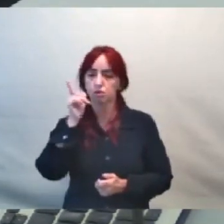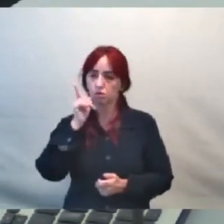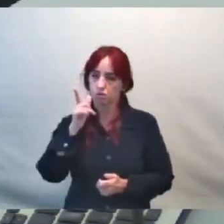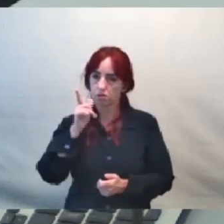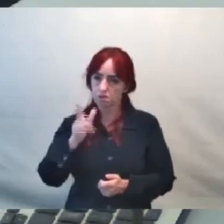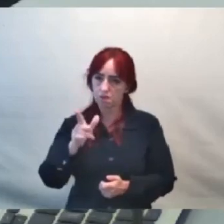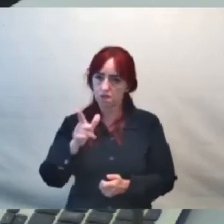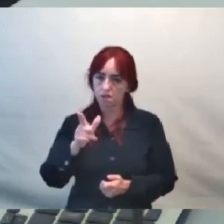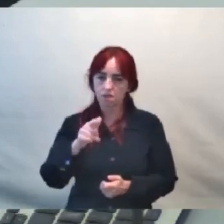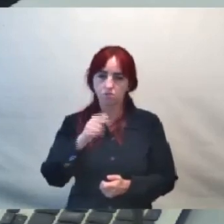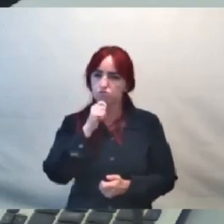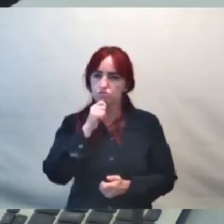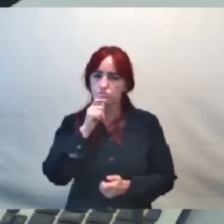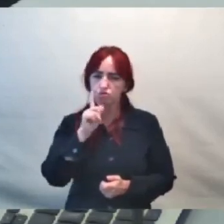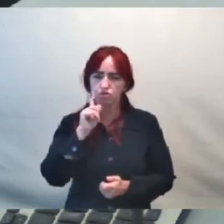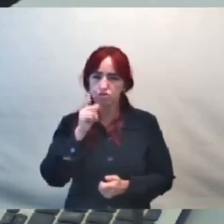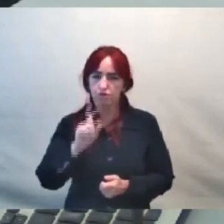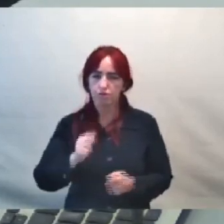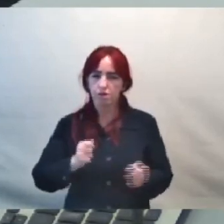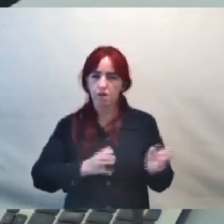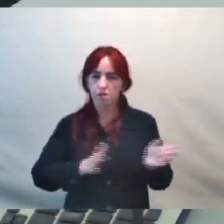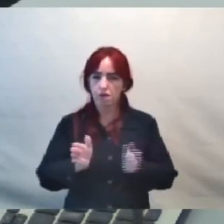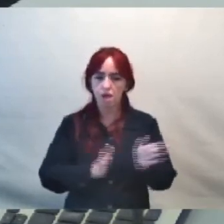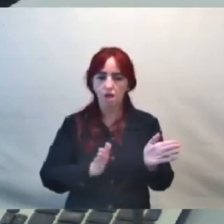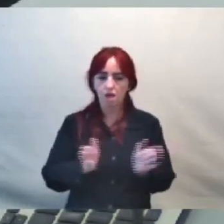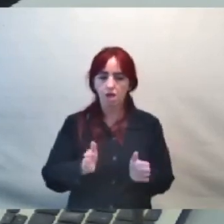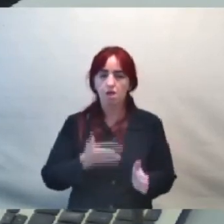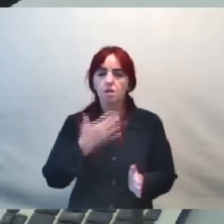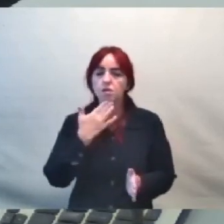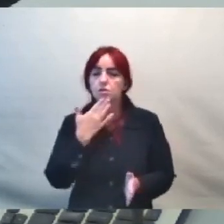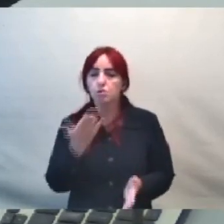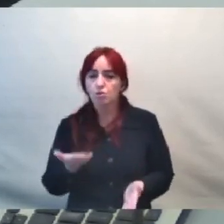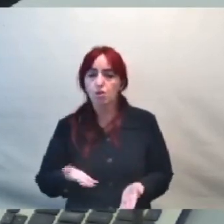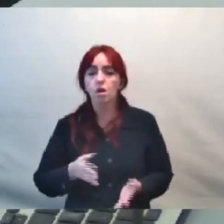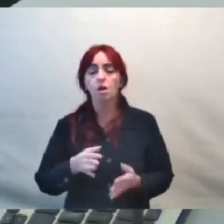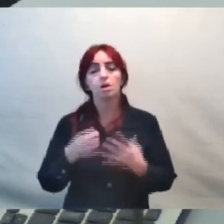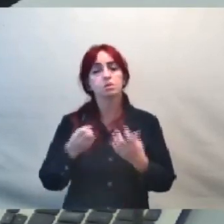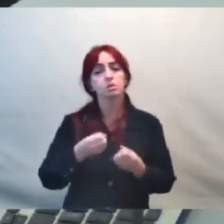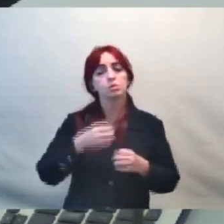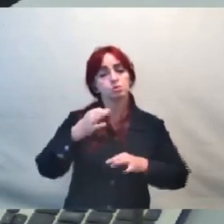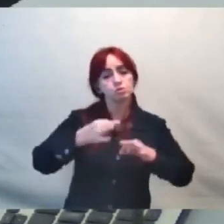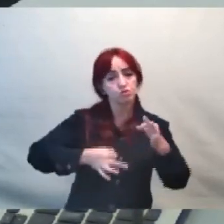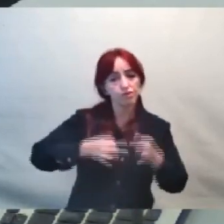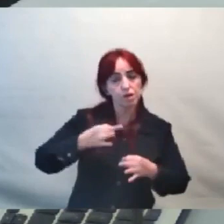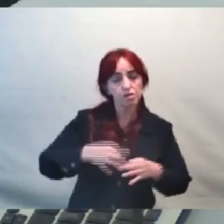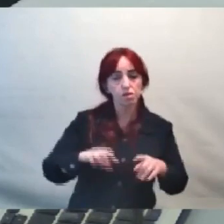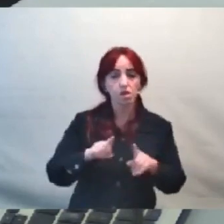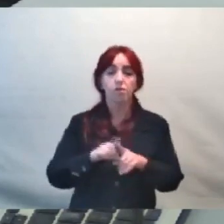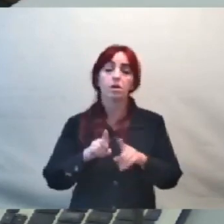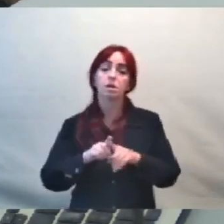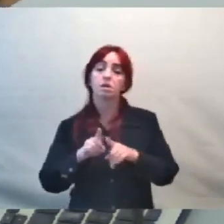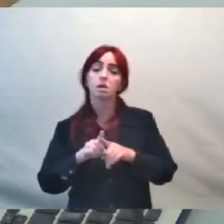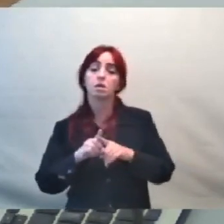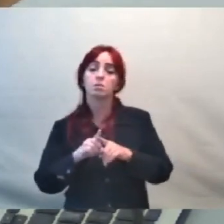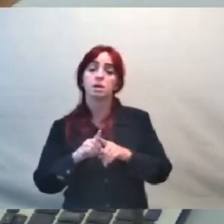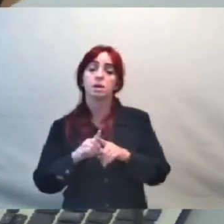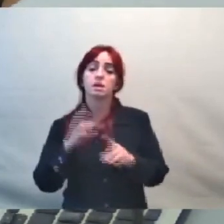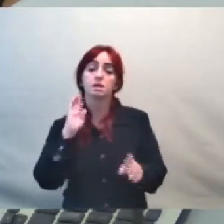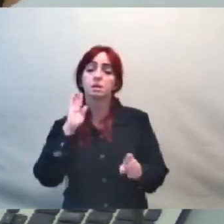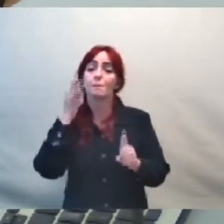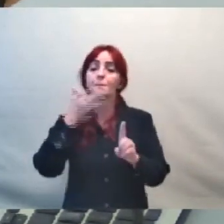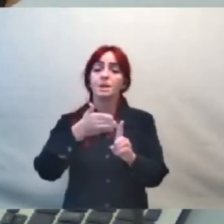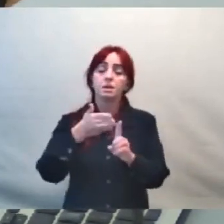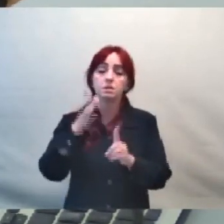vi. Quais são as justificativas? Essas metas, elas não foram